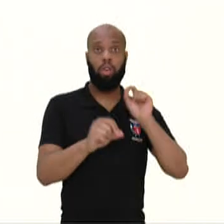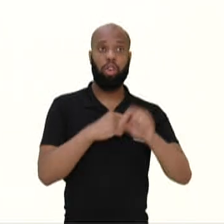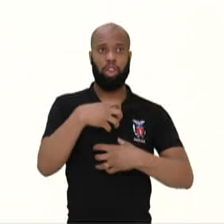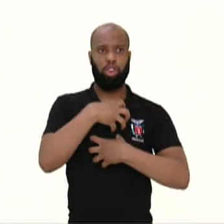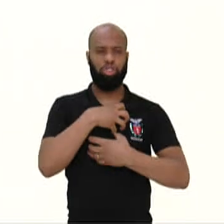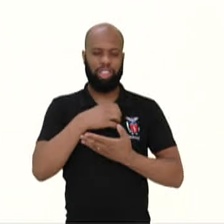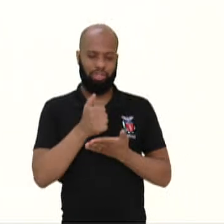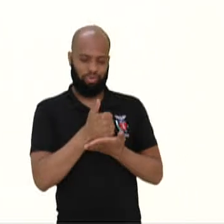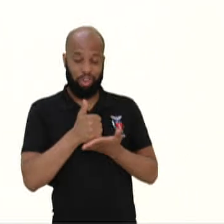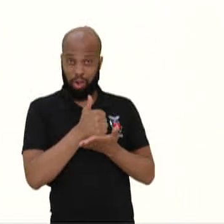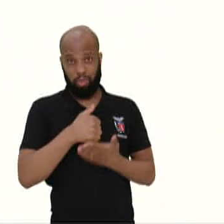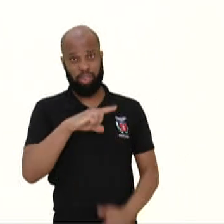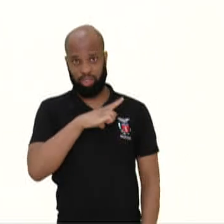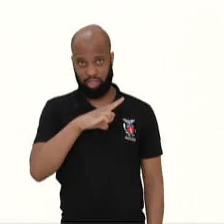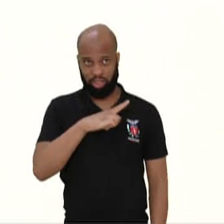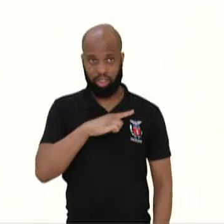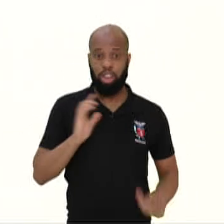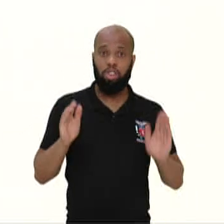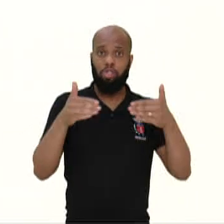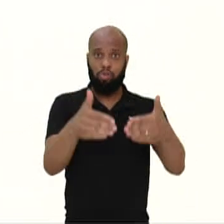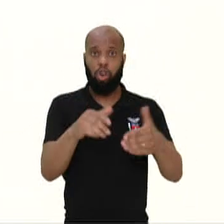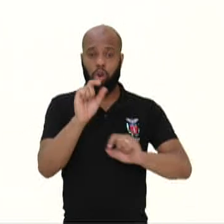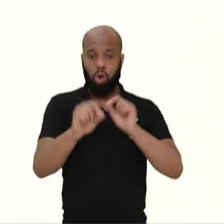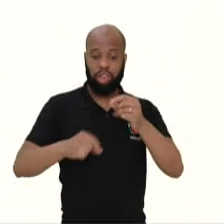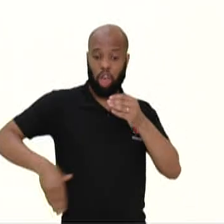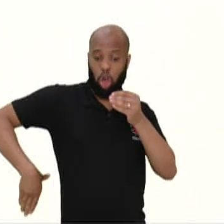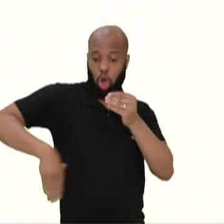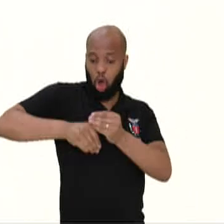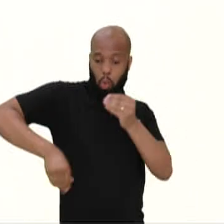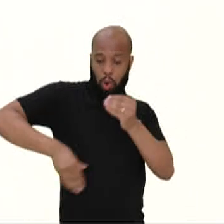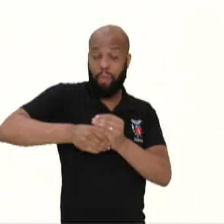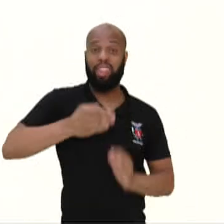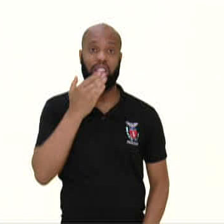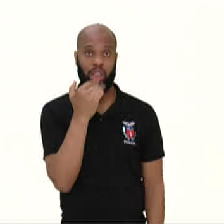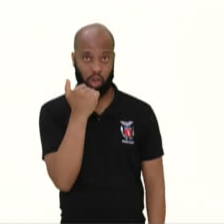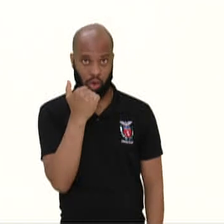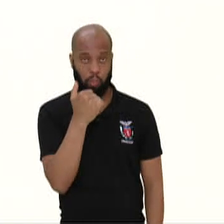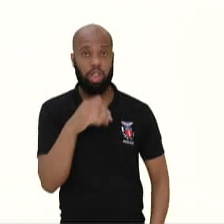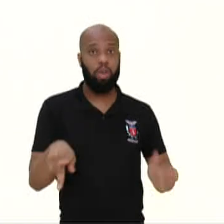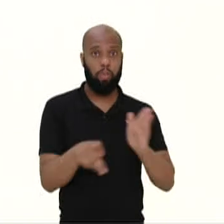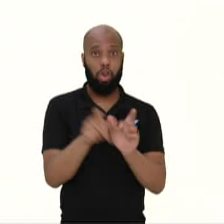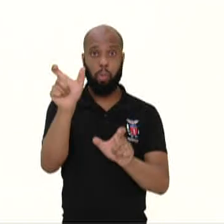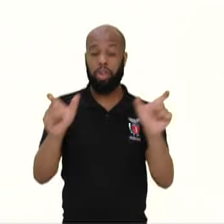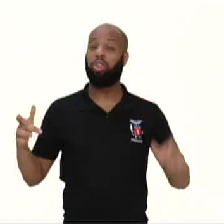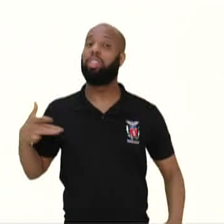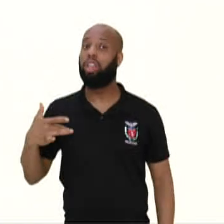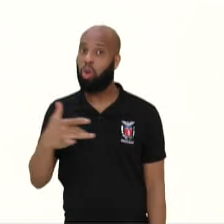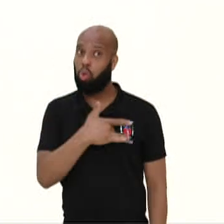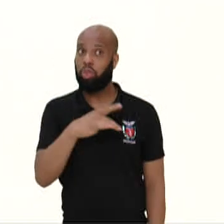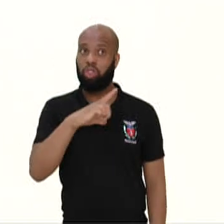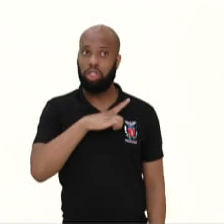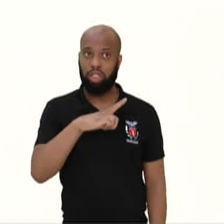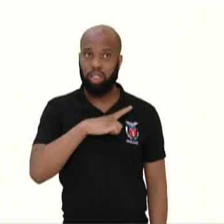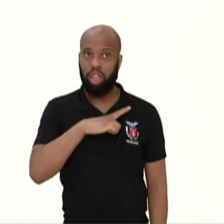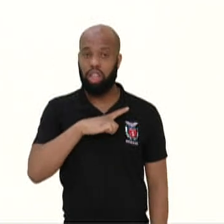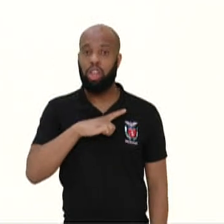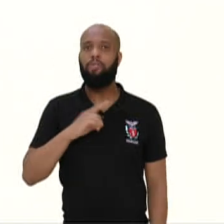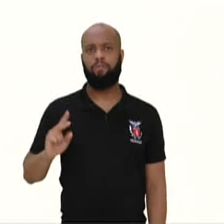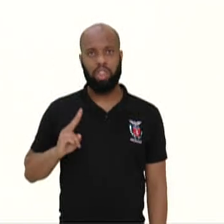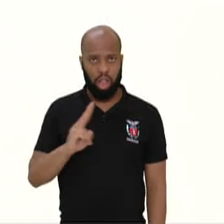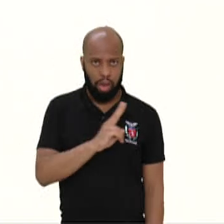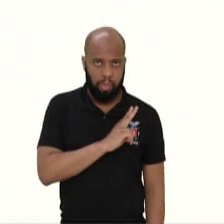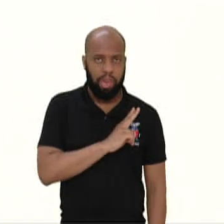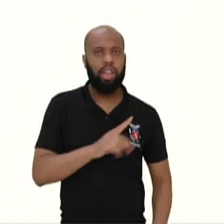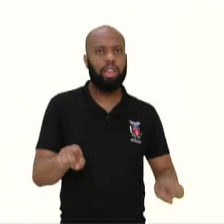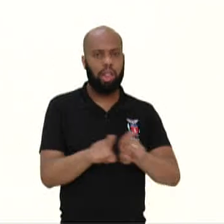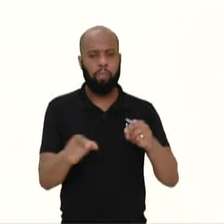formas farmacêuticas, destinado a suplementar a alimentação de indivíduos saudáveis com nutrientes,